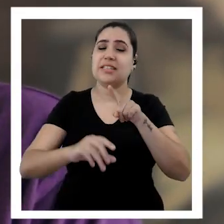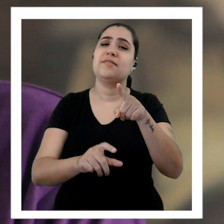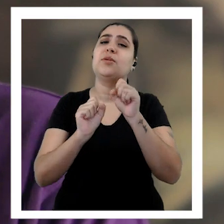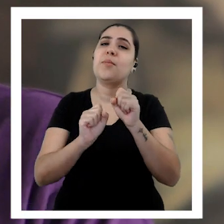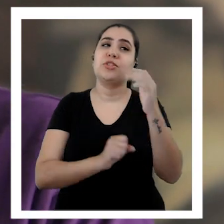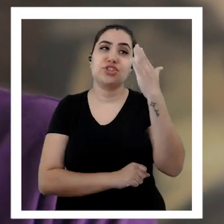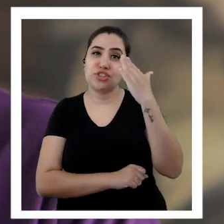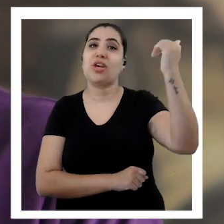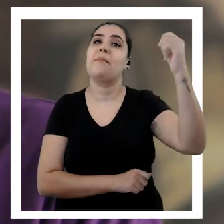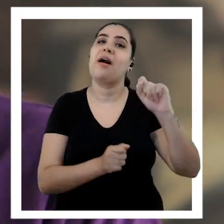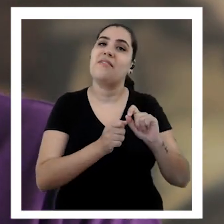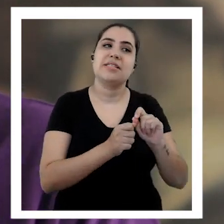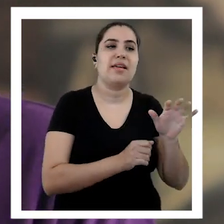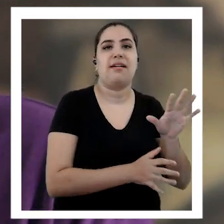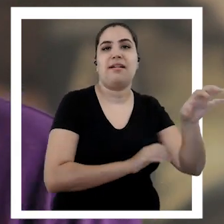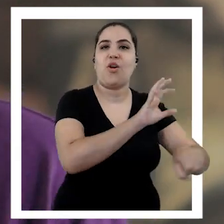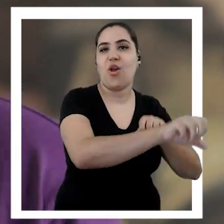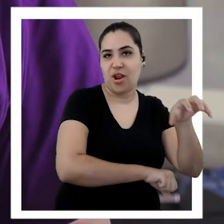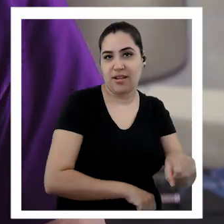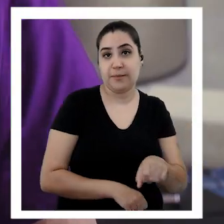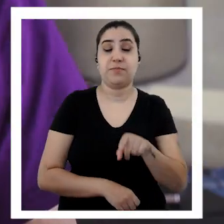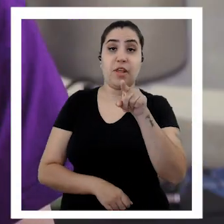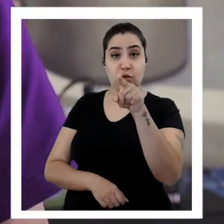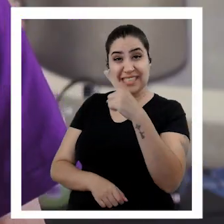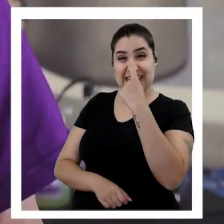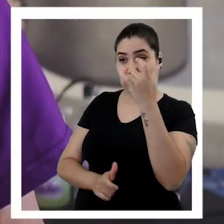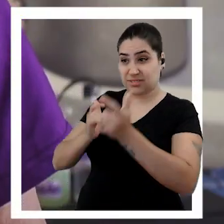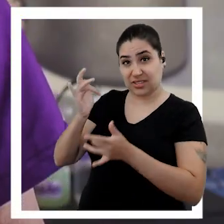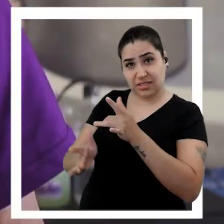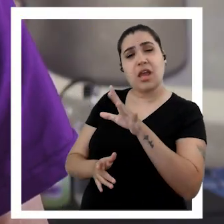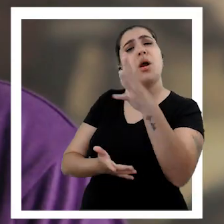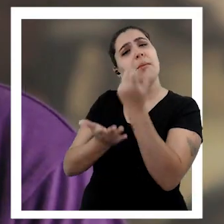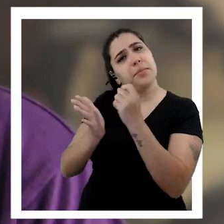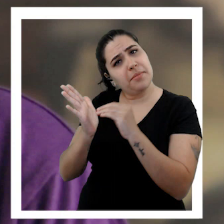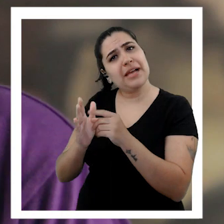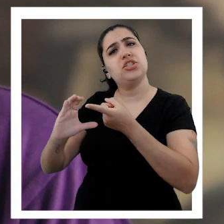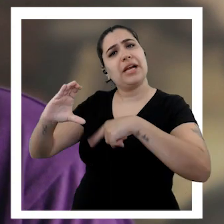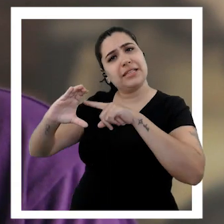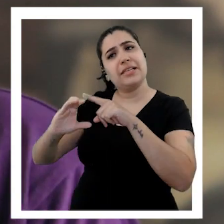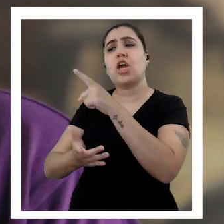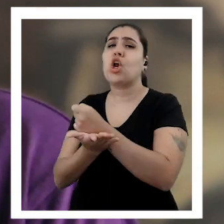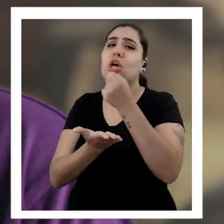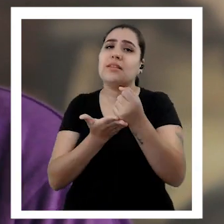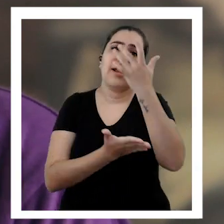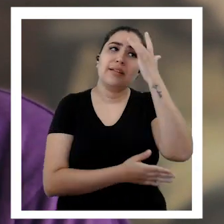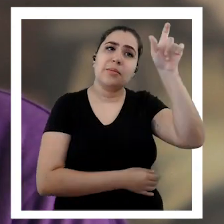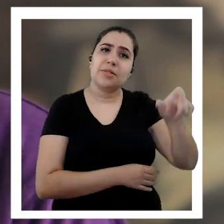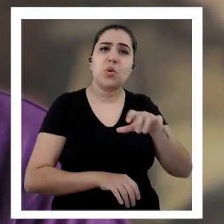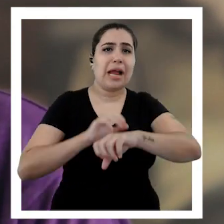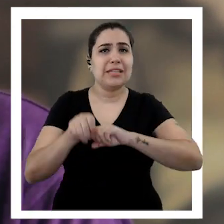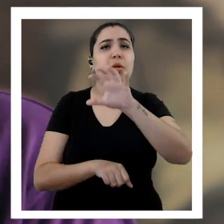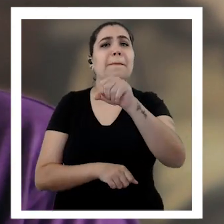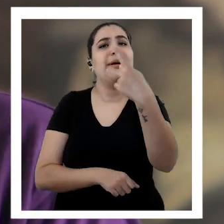do Cataqui para você ser chamado para a coleta. Você, gerador de resíduo, baixe o Cataqui e contrate